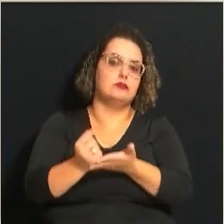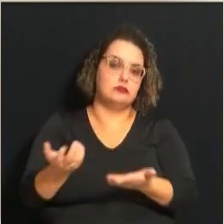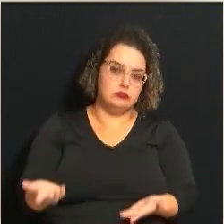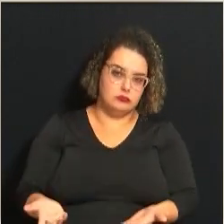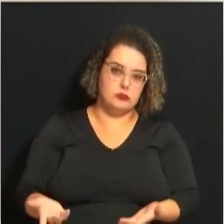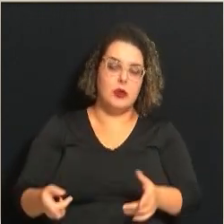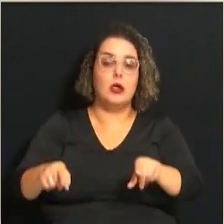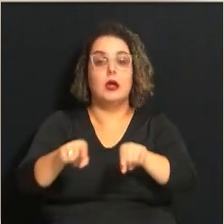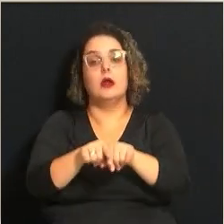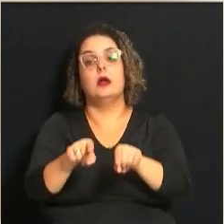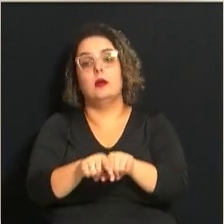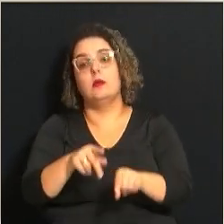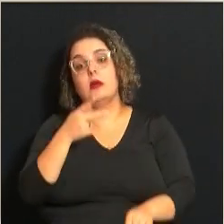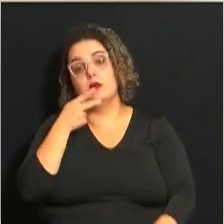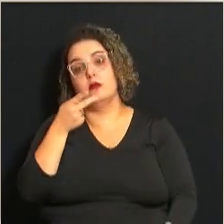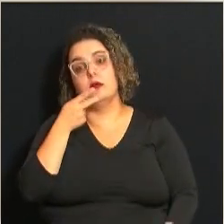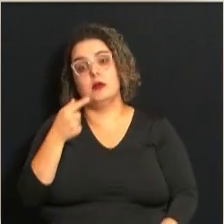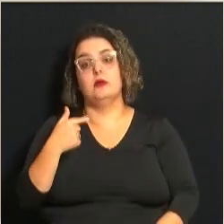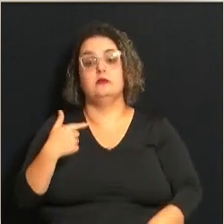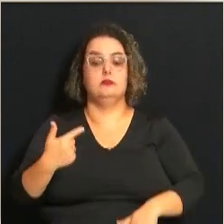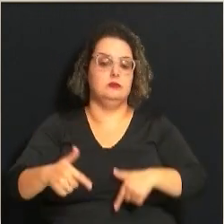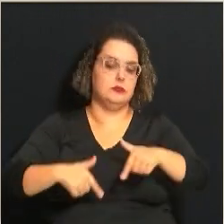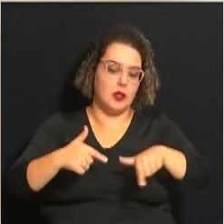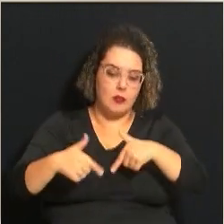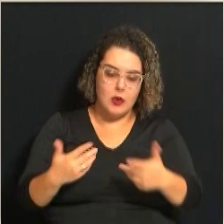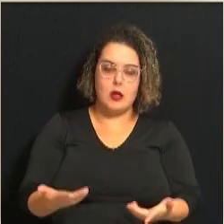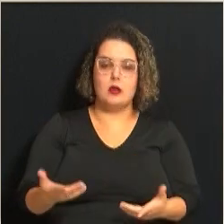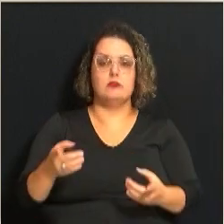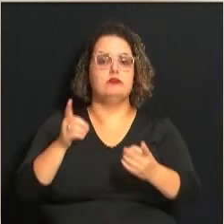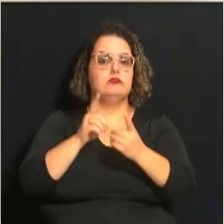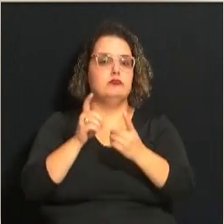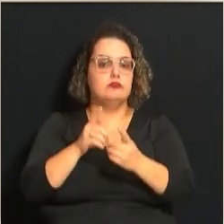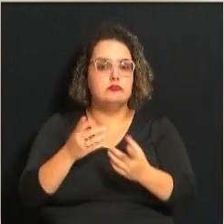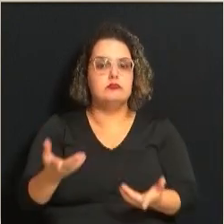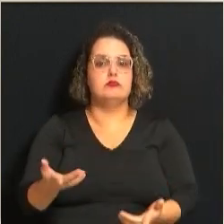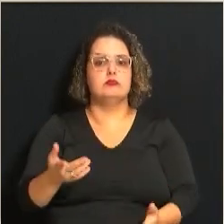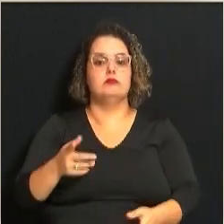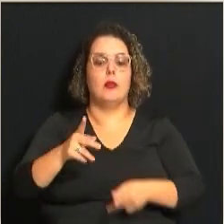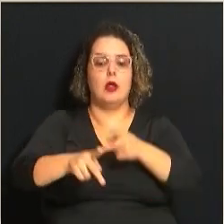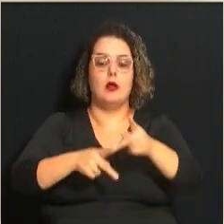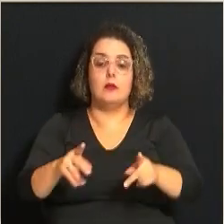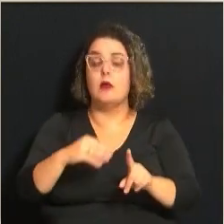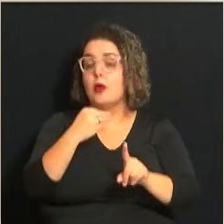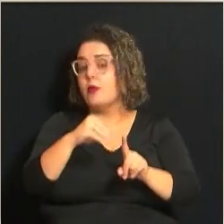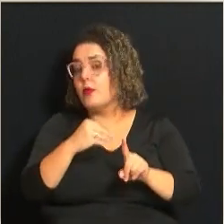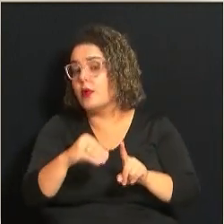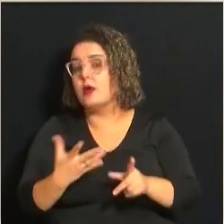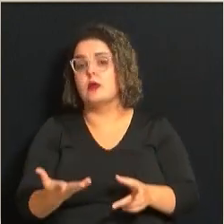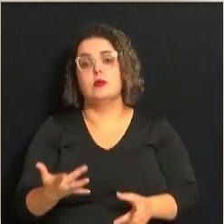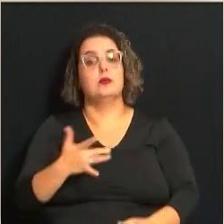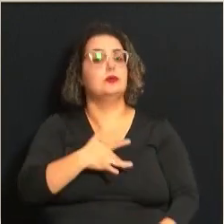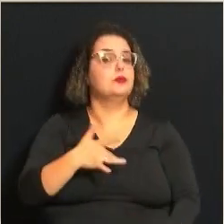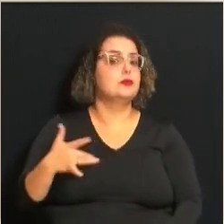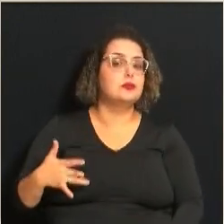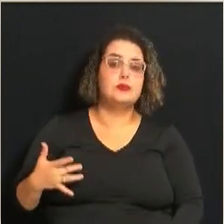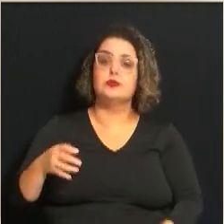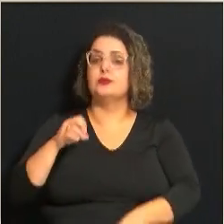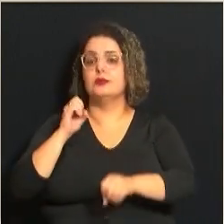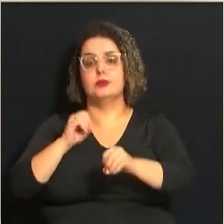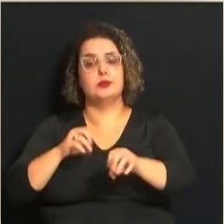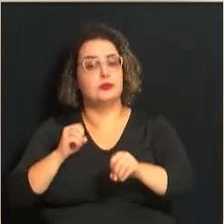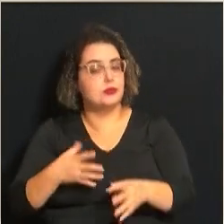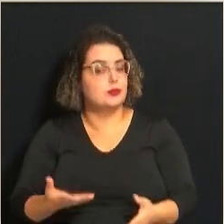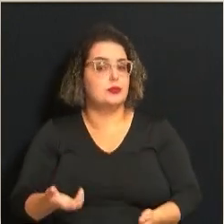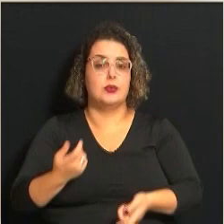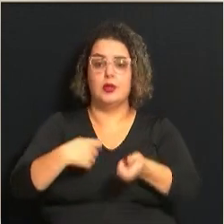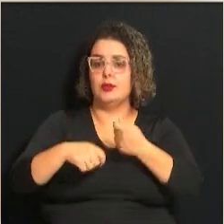está falando de servidores que têm que atender uma população que está muito vulnerável, população da saúde, educação,